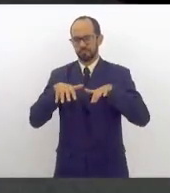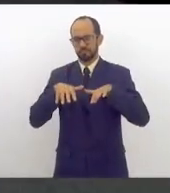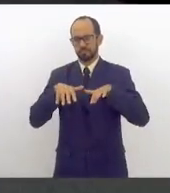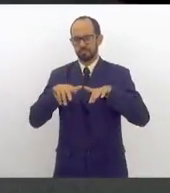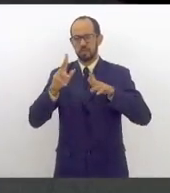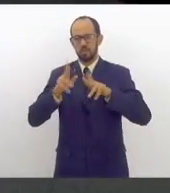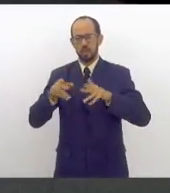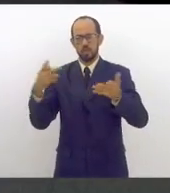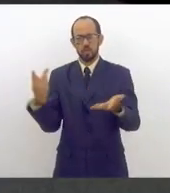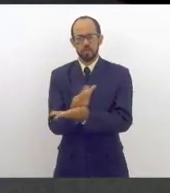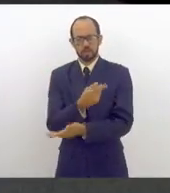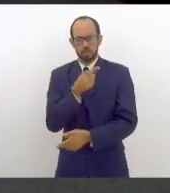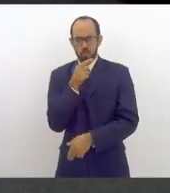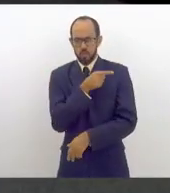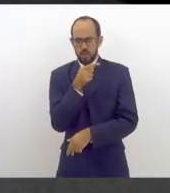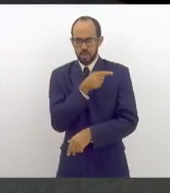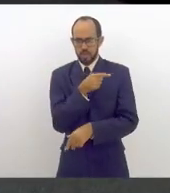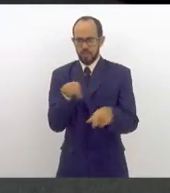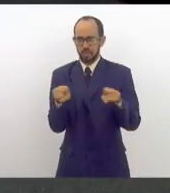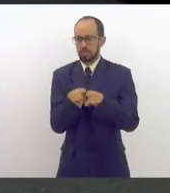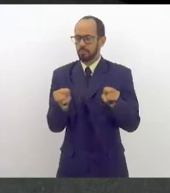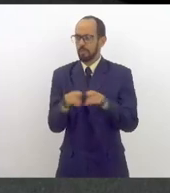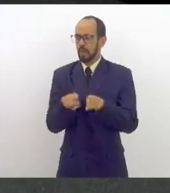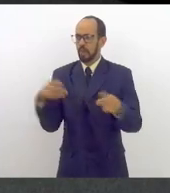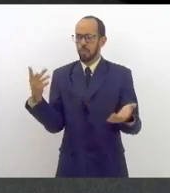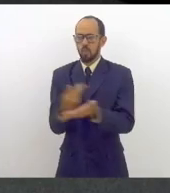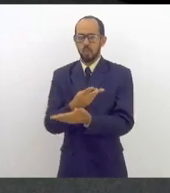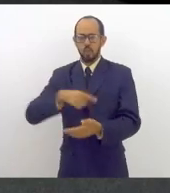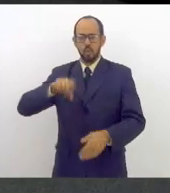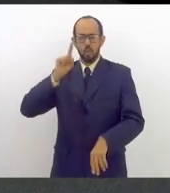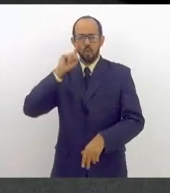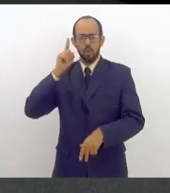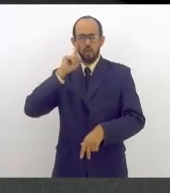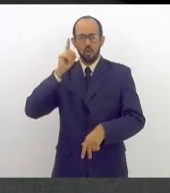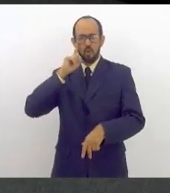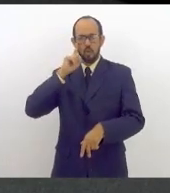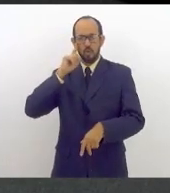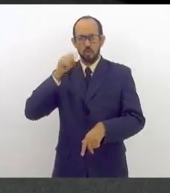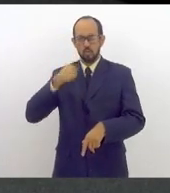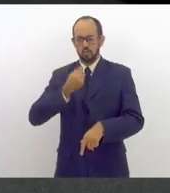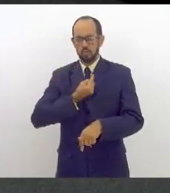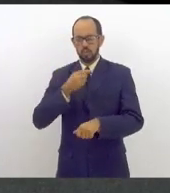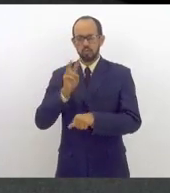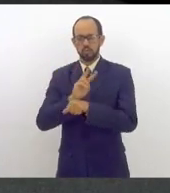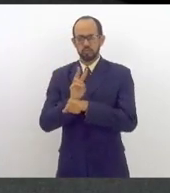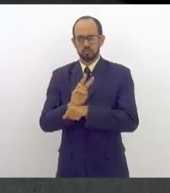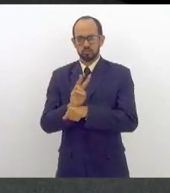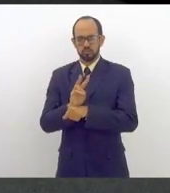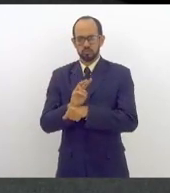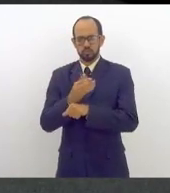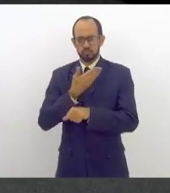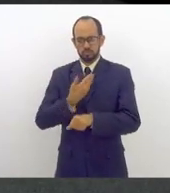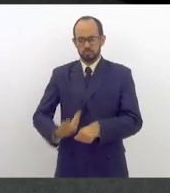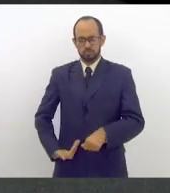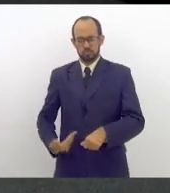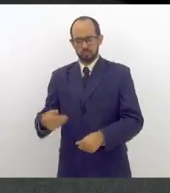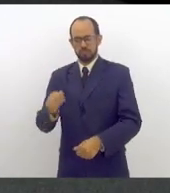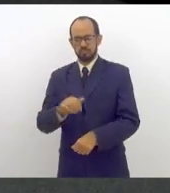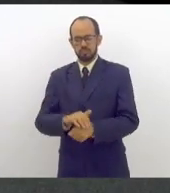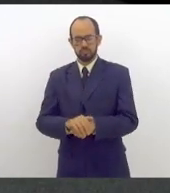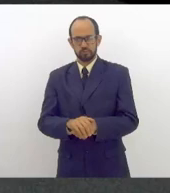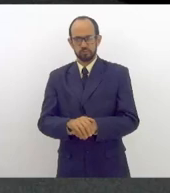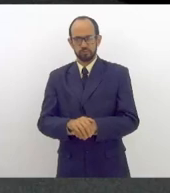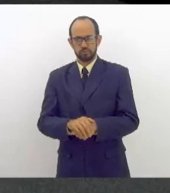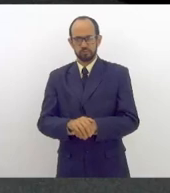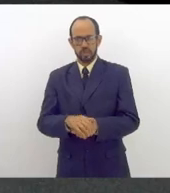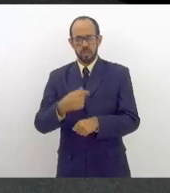ele, assim acontece diariamente na vida dos nossos agentes de segurança pública. Eu, em especial,